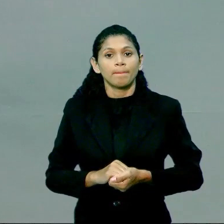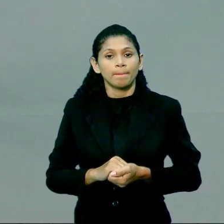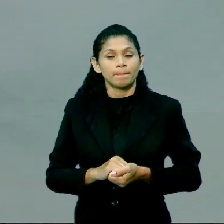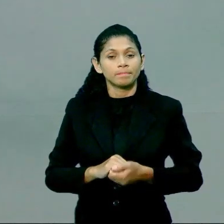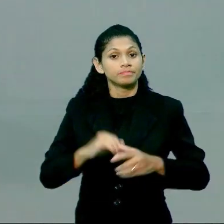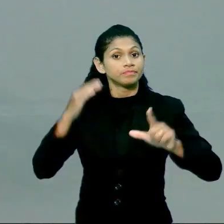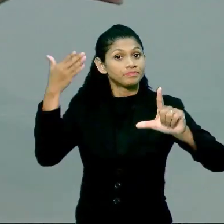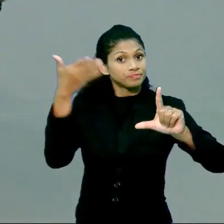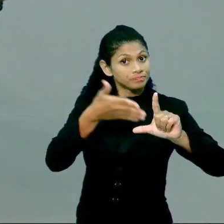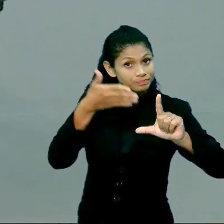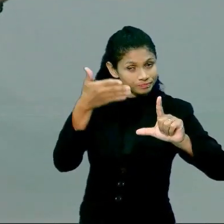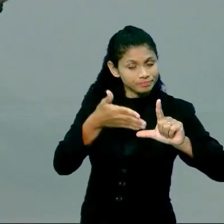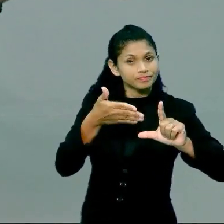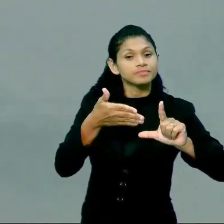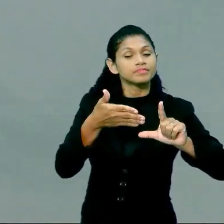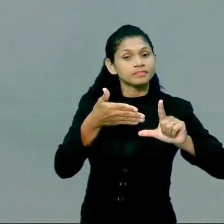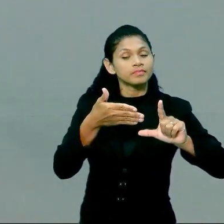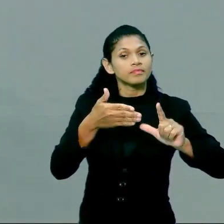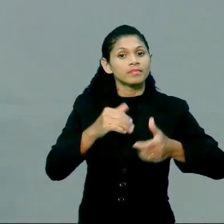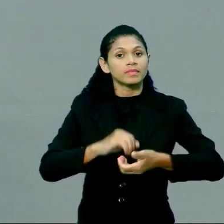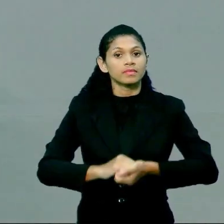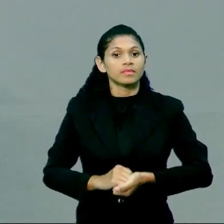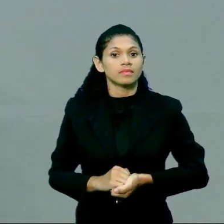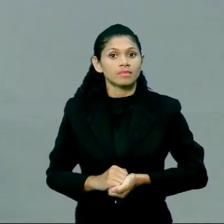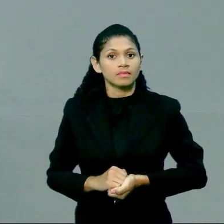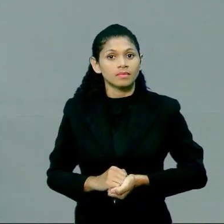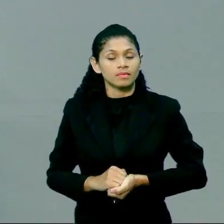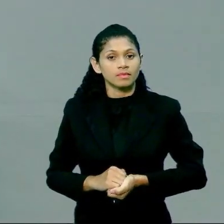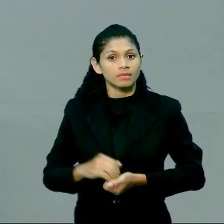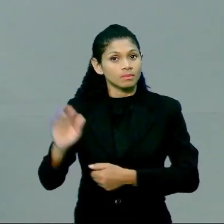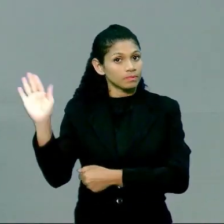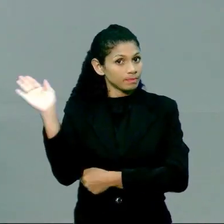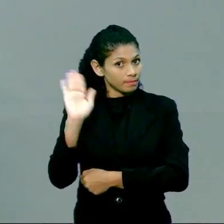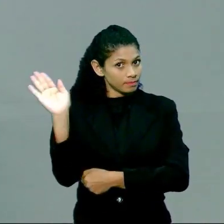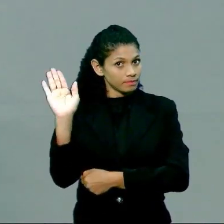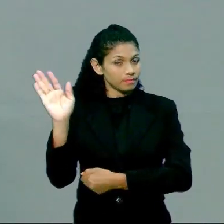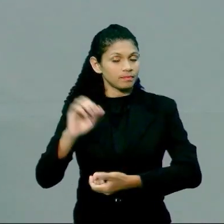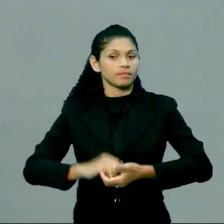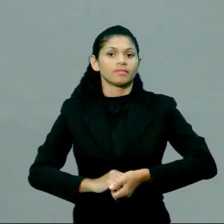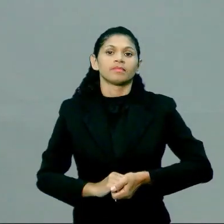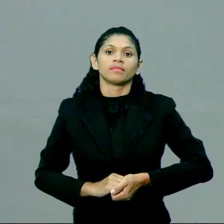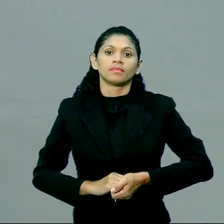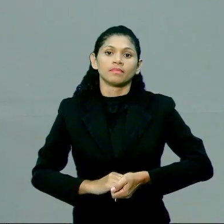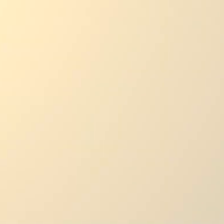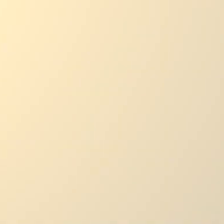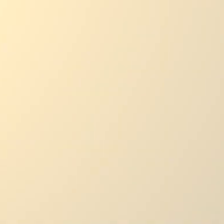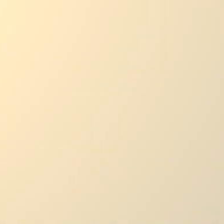Olha aqui nessas plataformas, não deixe de acessá-las. Hasta luego!